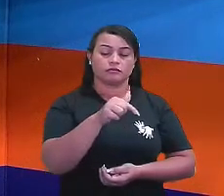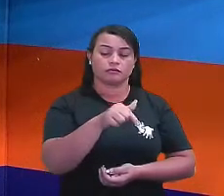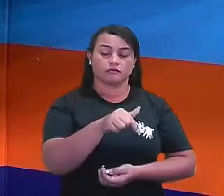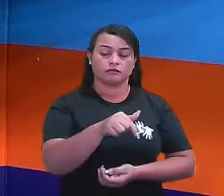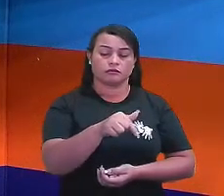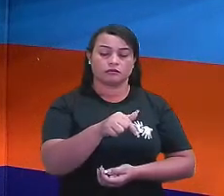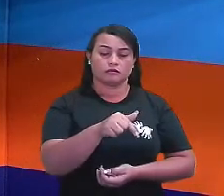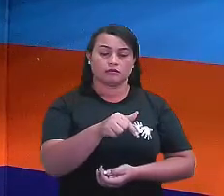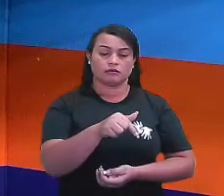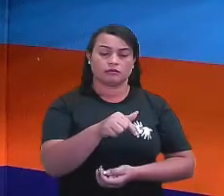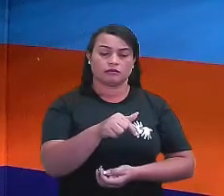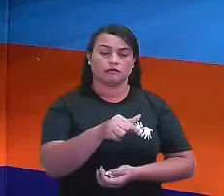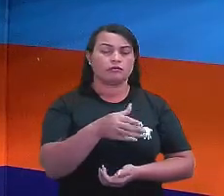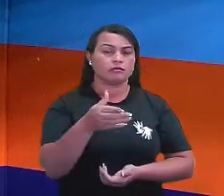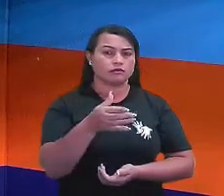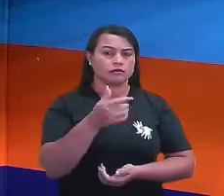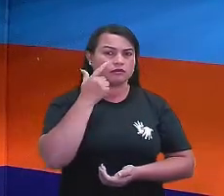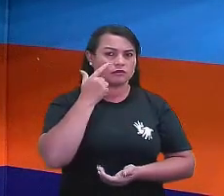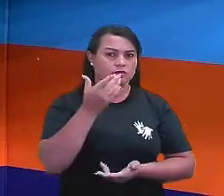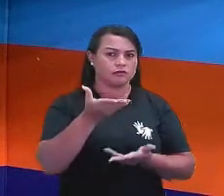7. E aí, sobrou